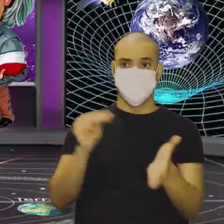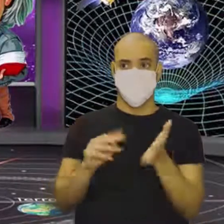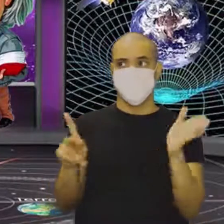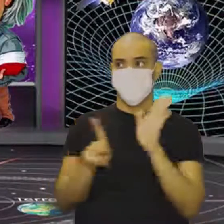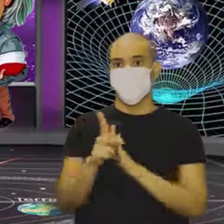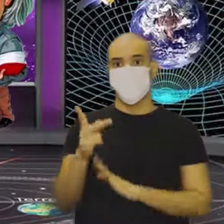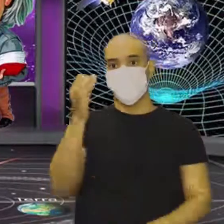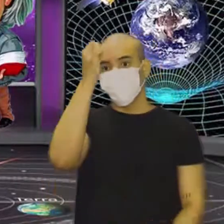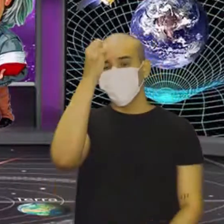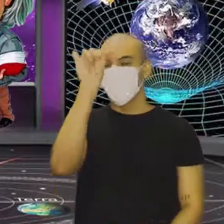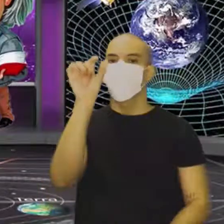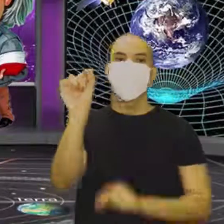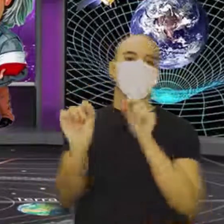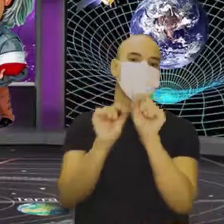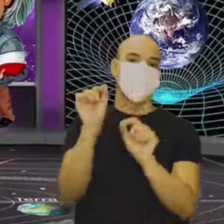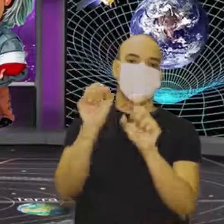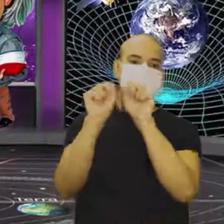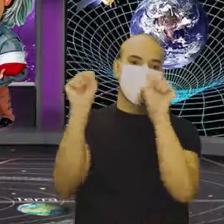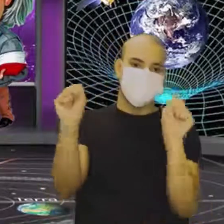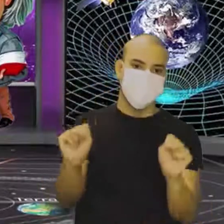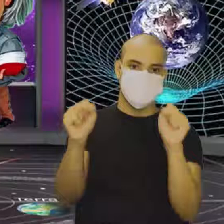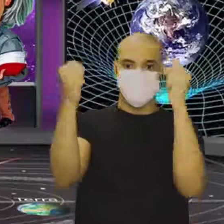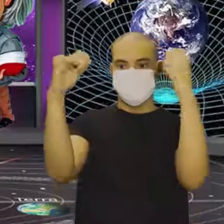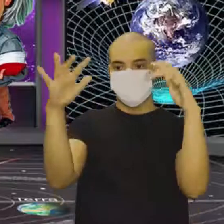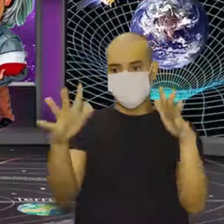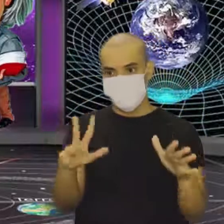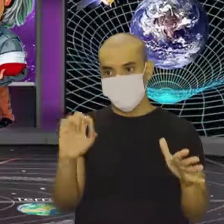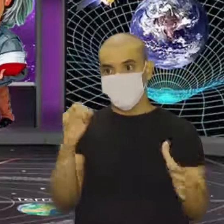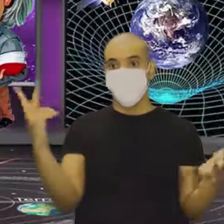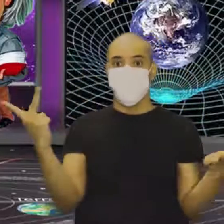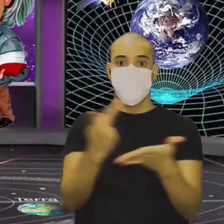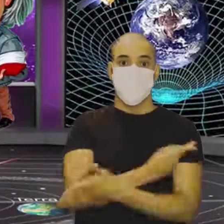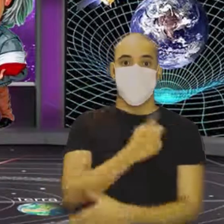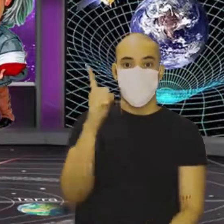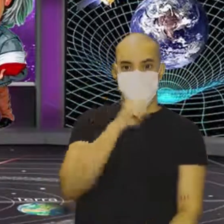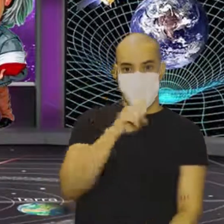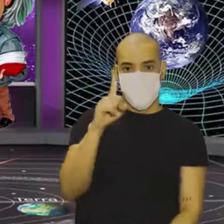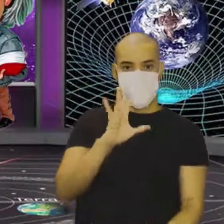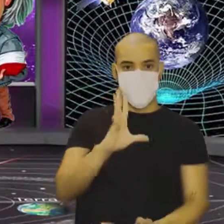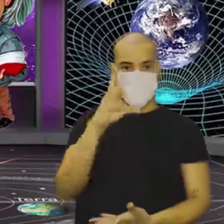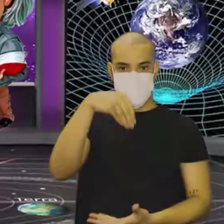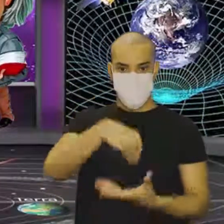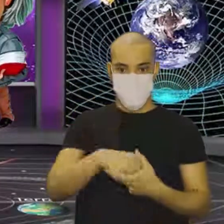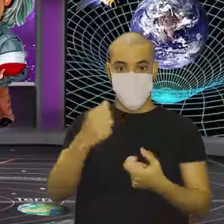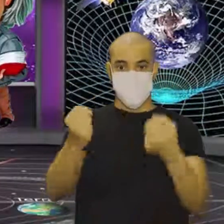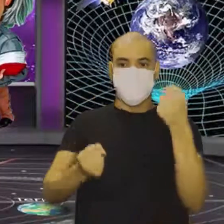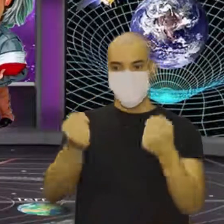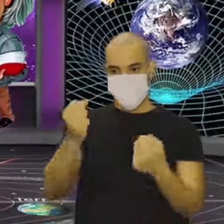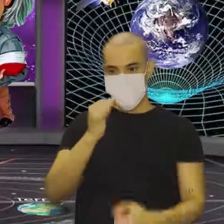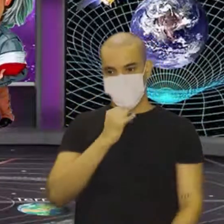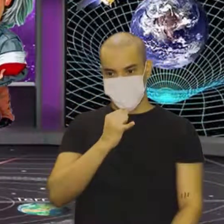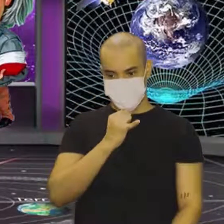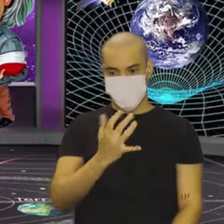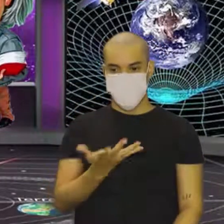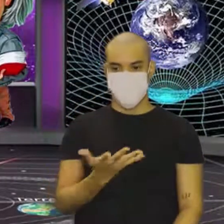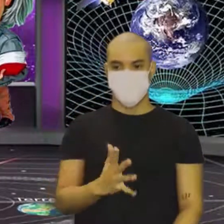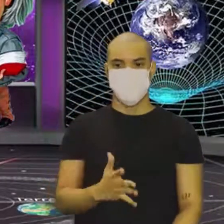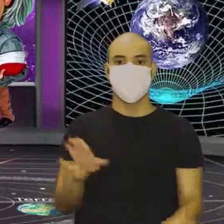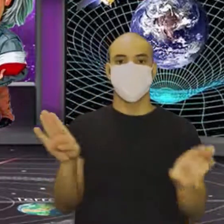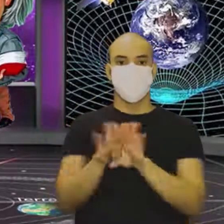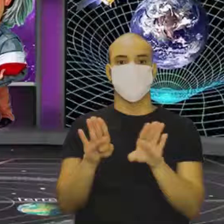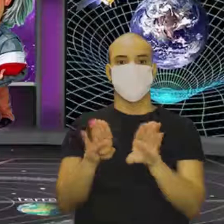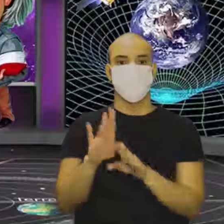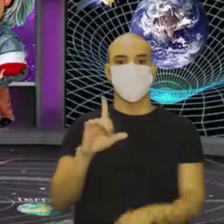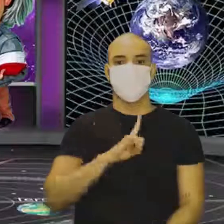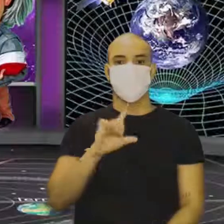para evitar danificar todo um sistema, caso ocorra alguma falha ali no painel elétrico do carro, por exemplo, ok? E também